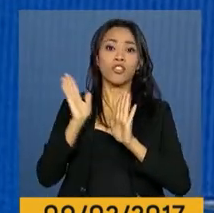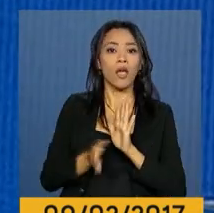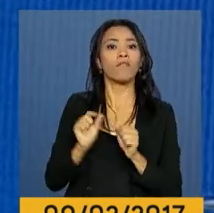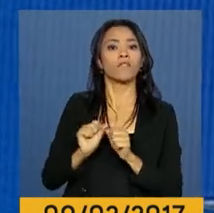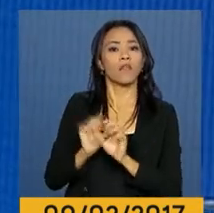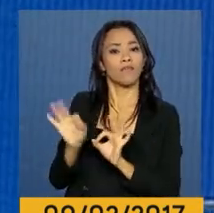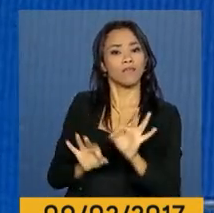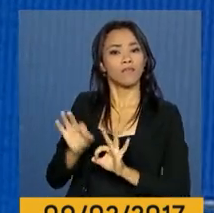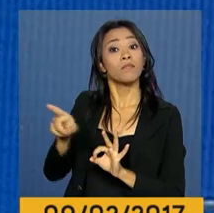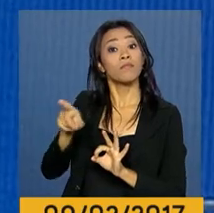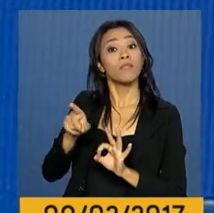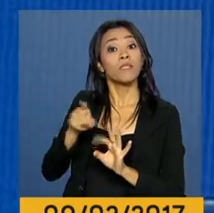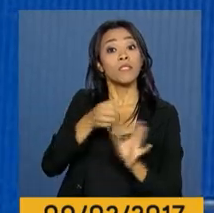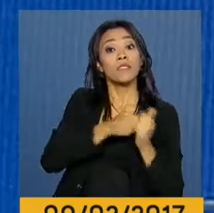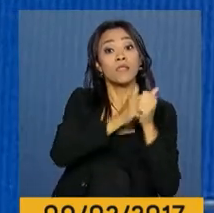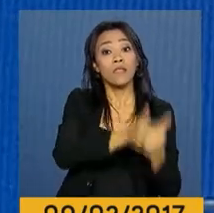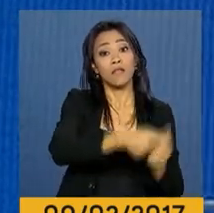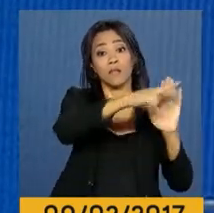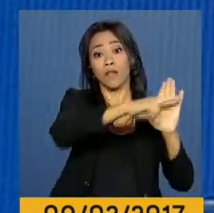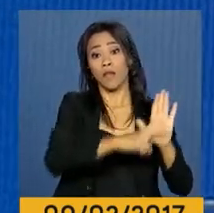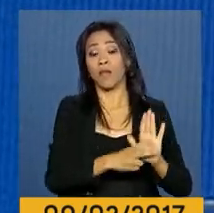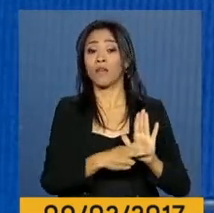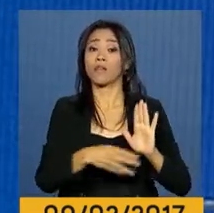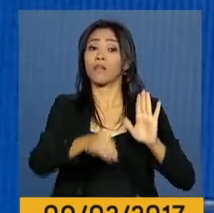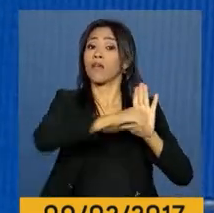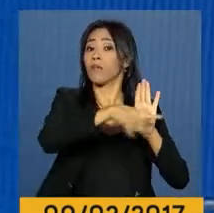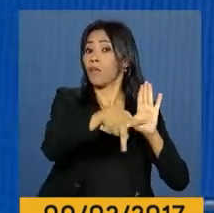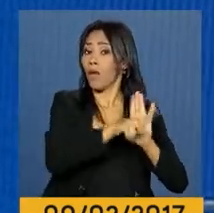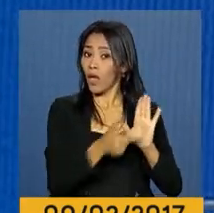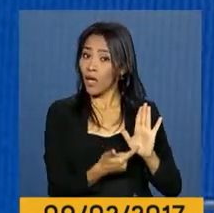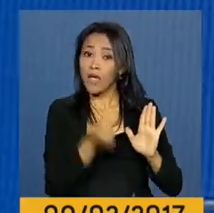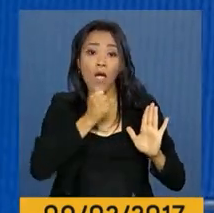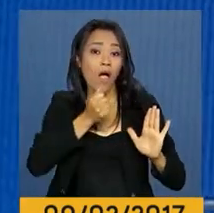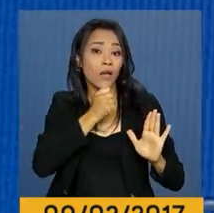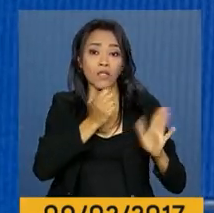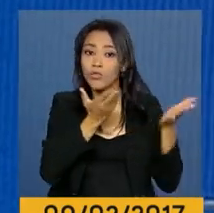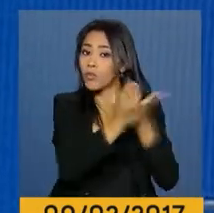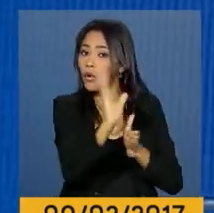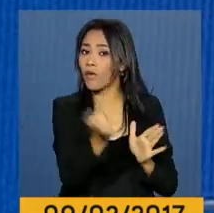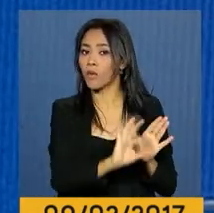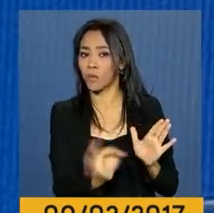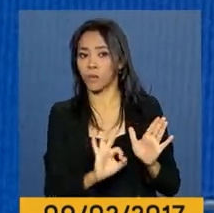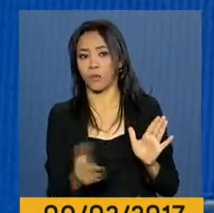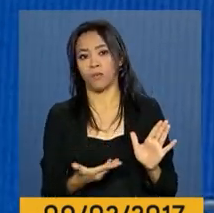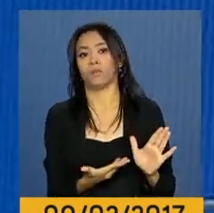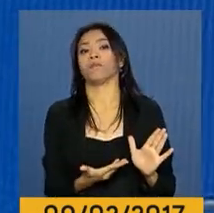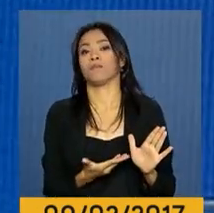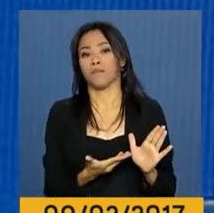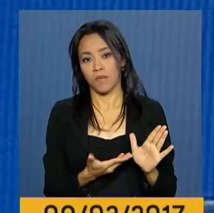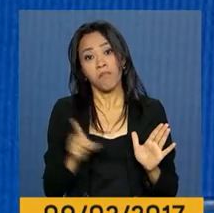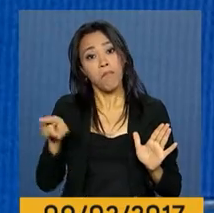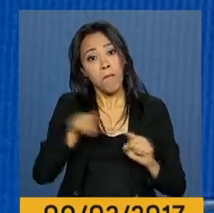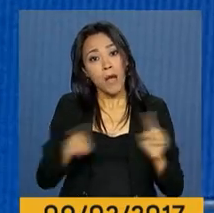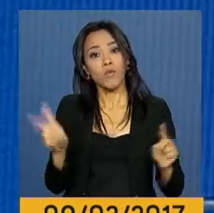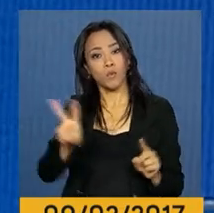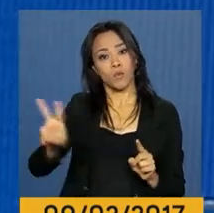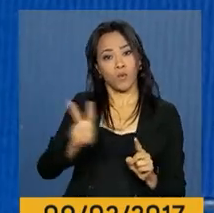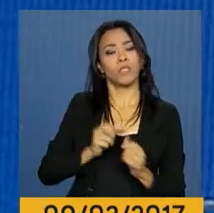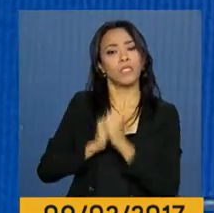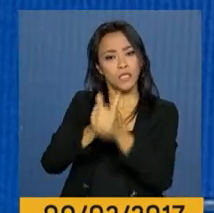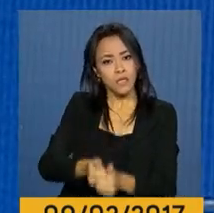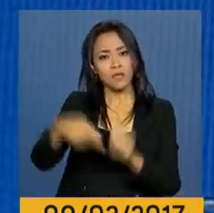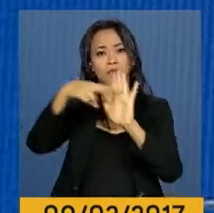na proposta de emenda constitucional que sequer tinha sido sido aprovada no momento da elaboração do orçamento foi aprovada ao